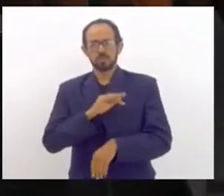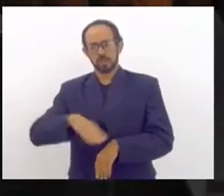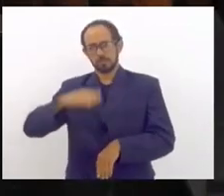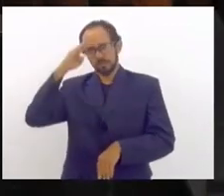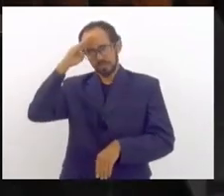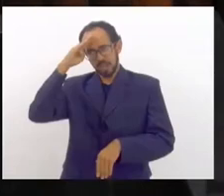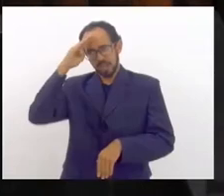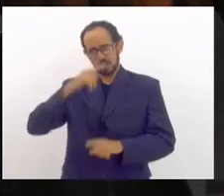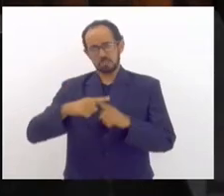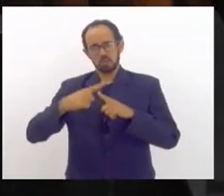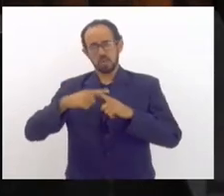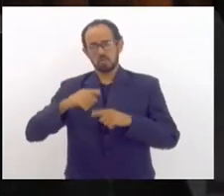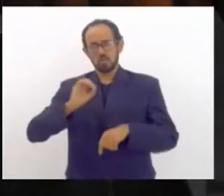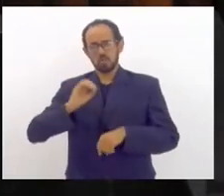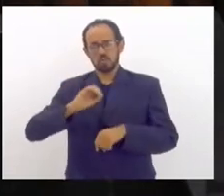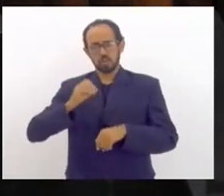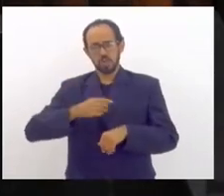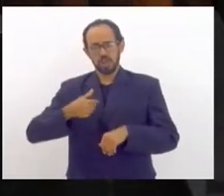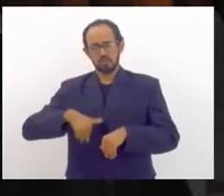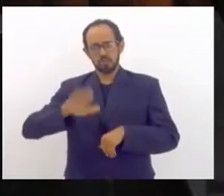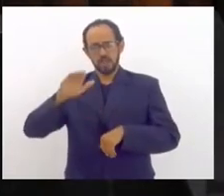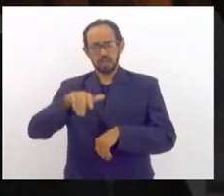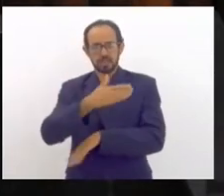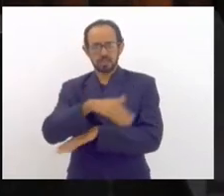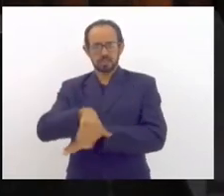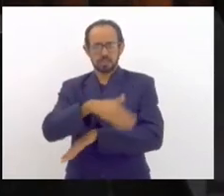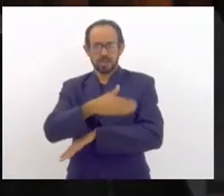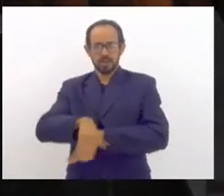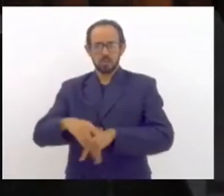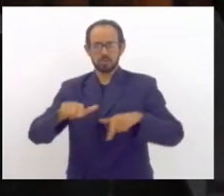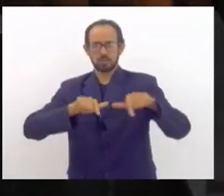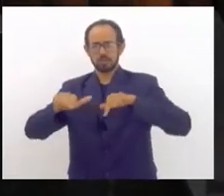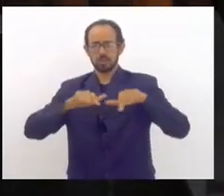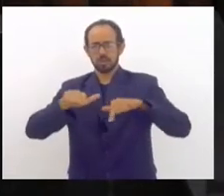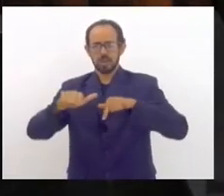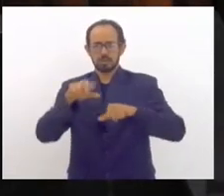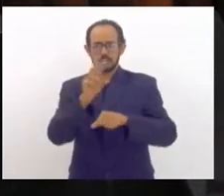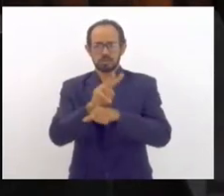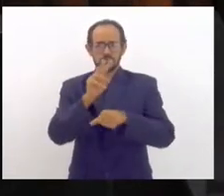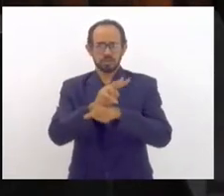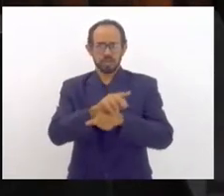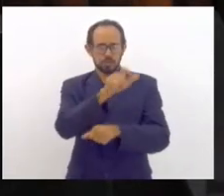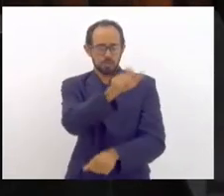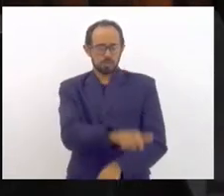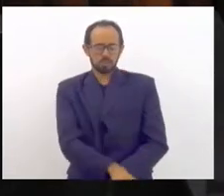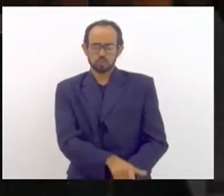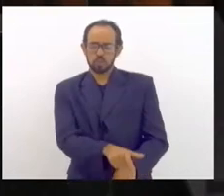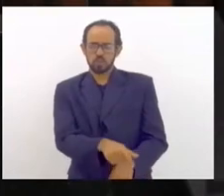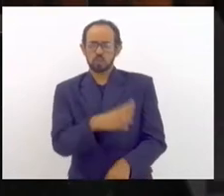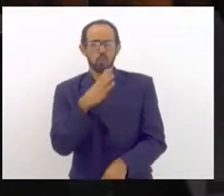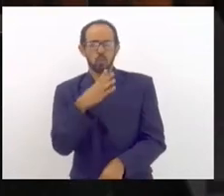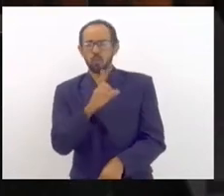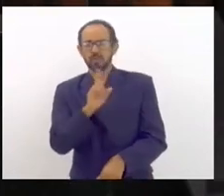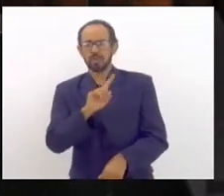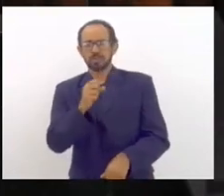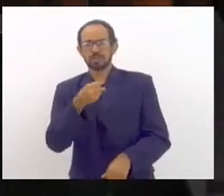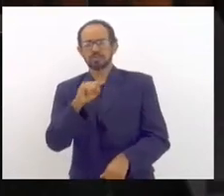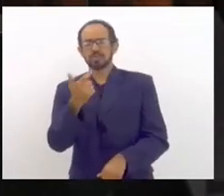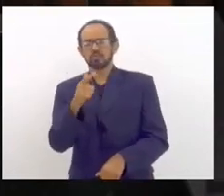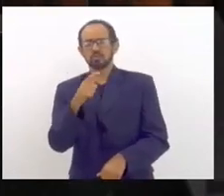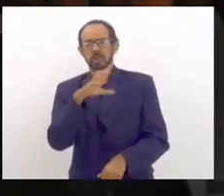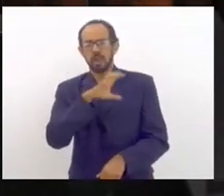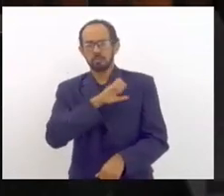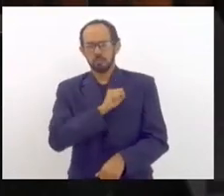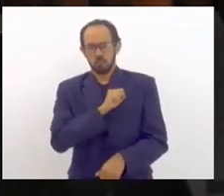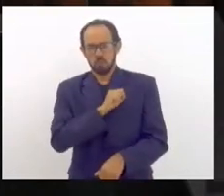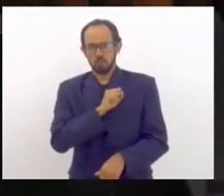digo que ninguém sai de casa para defender uma pessoa que nunca conheceu, que nunca viu na vida, se não amar. Então, para trabalhar na segurança pública, tanto